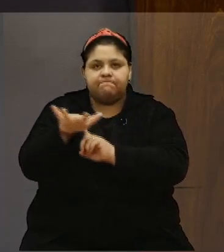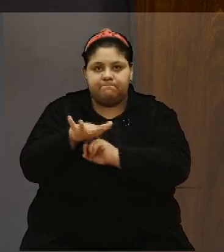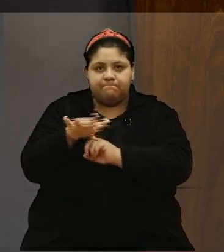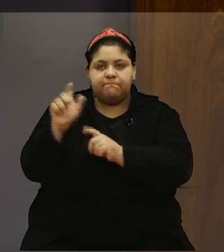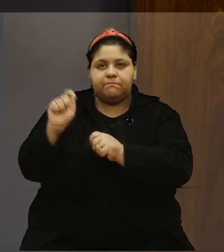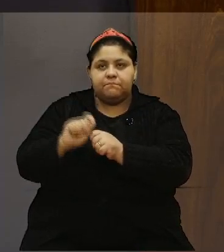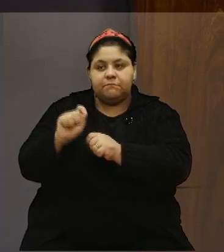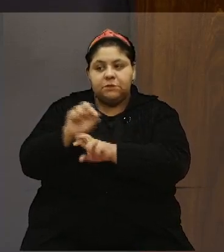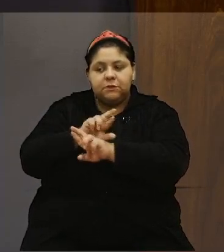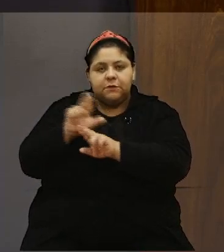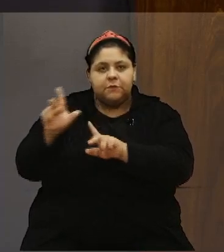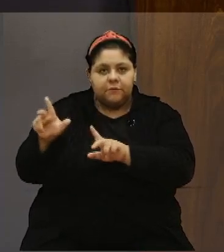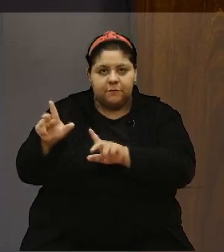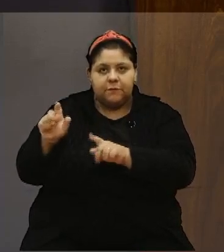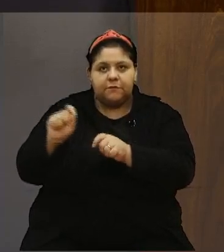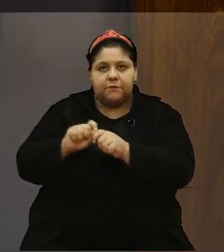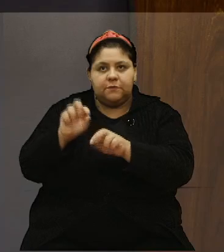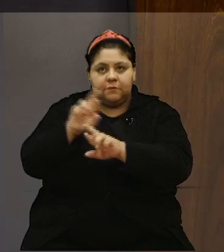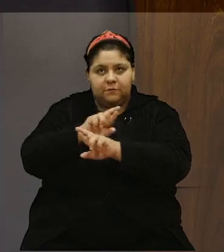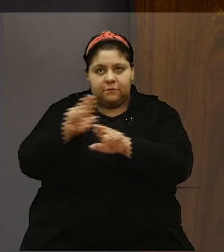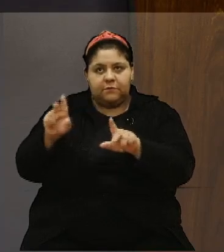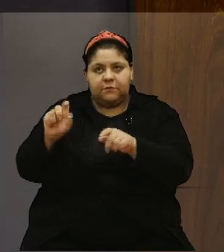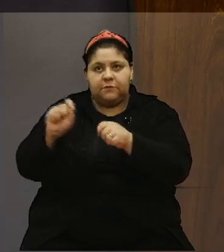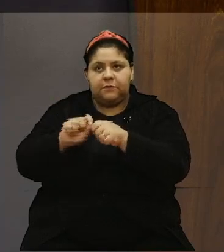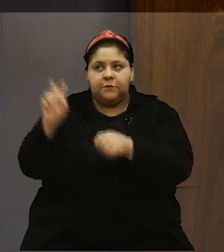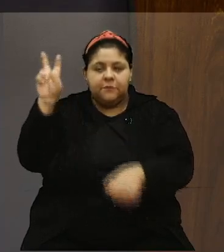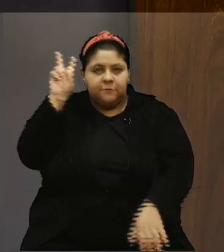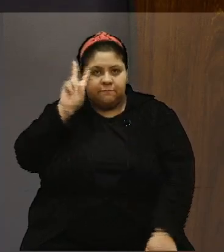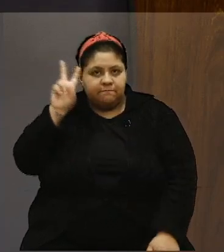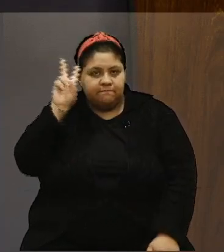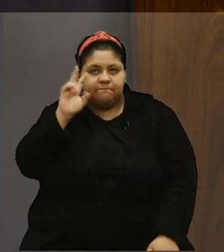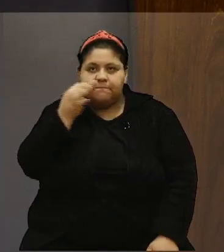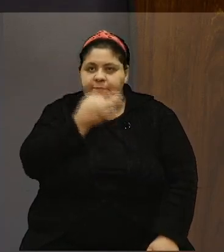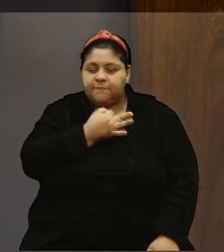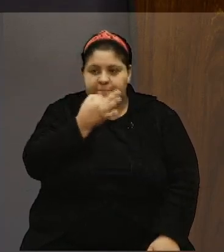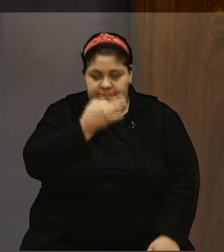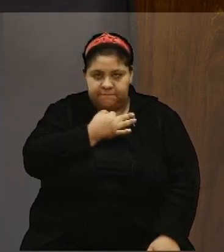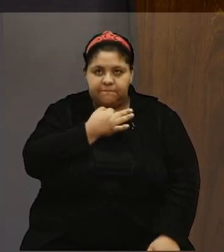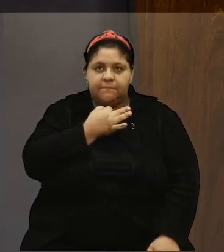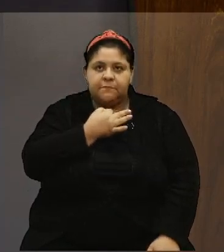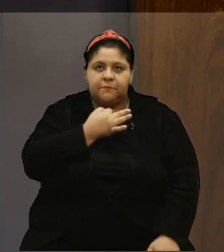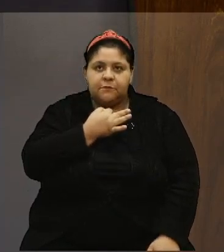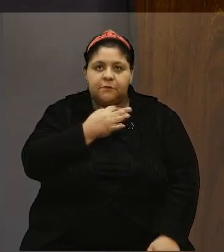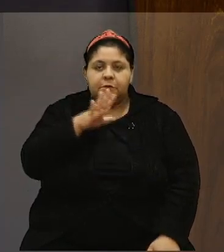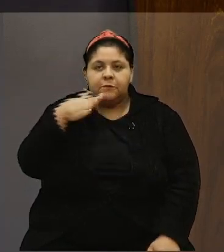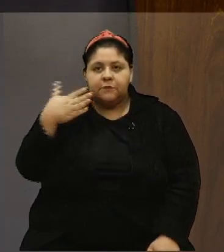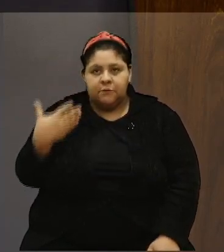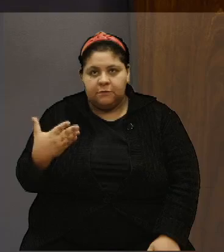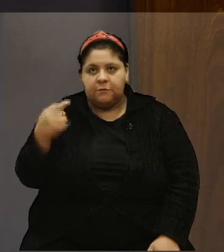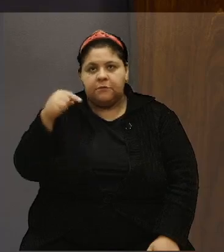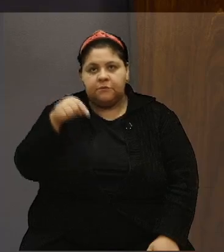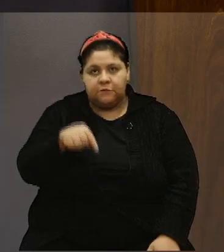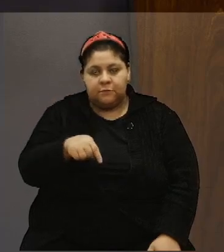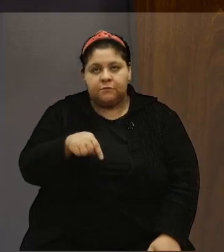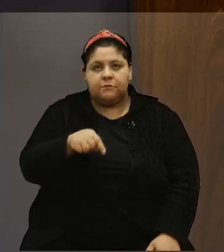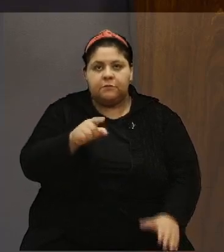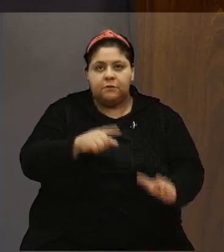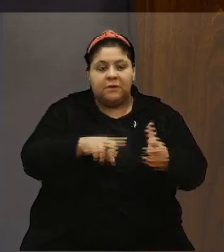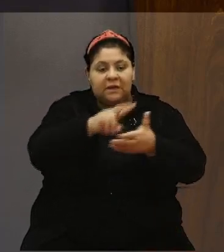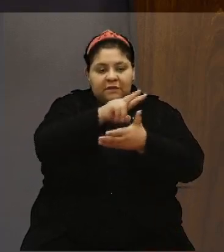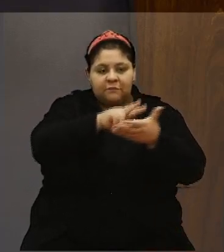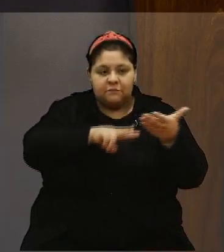fez diferença e fez história na cidade de Caxias do Sul. Então, devido a isso, devido à